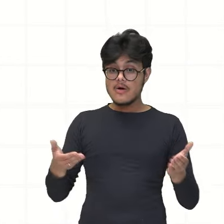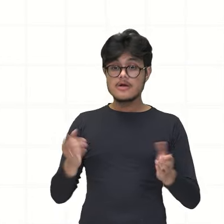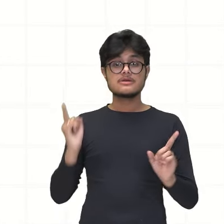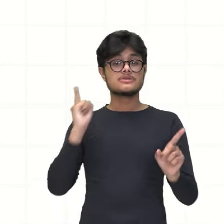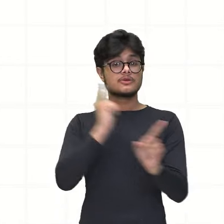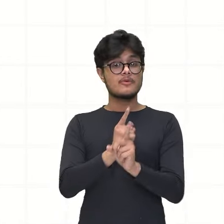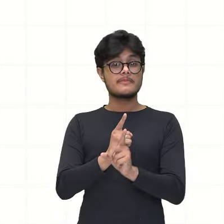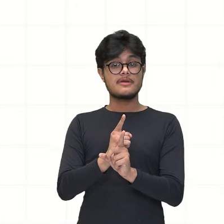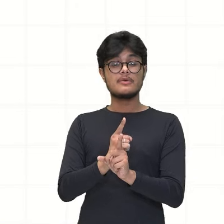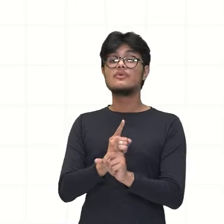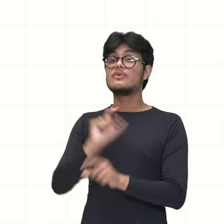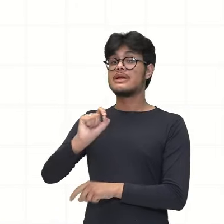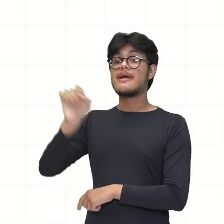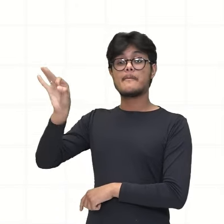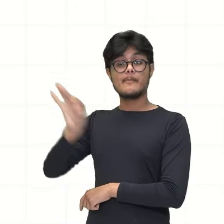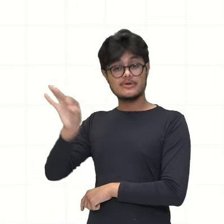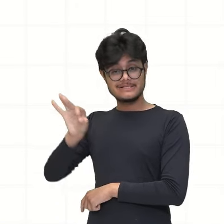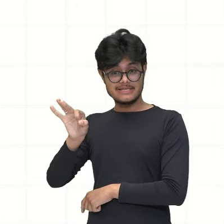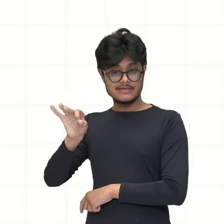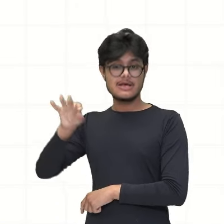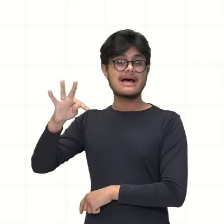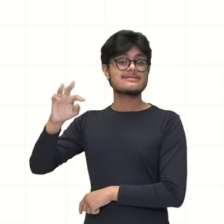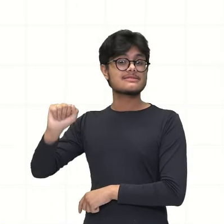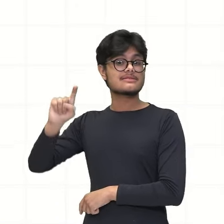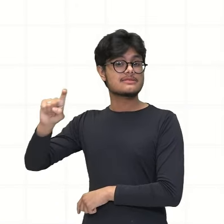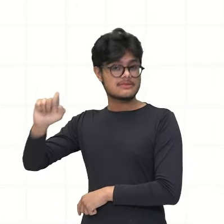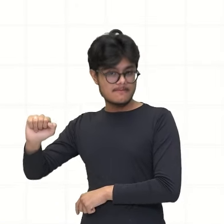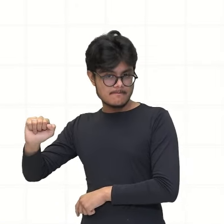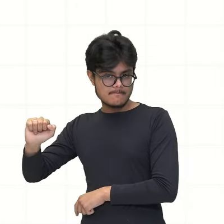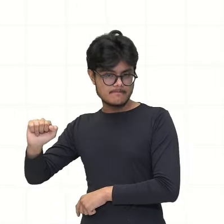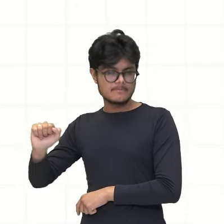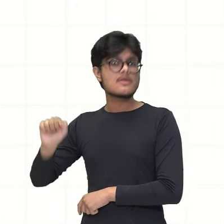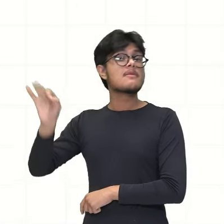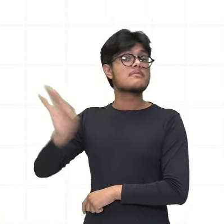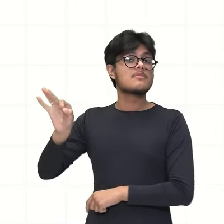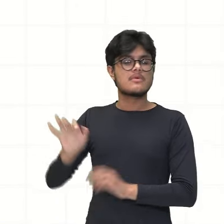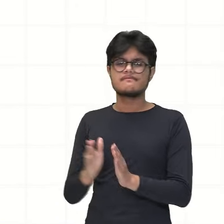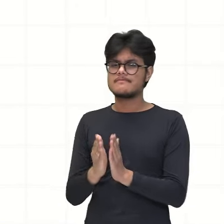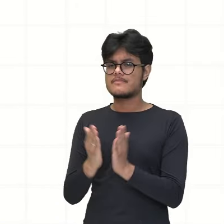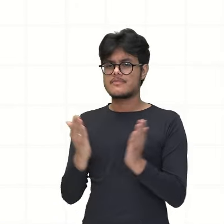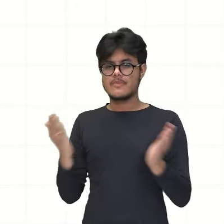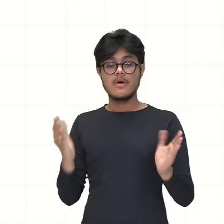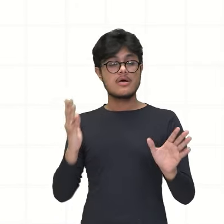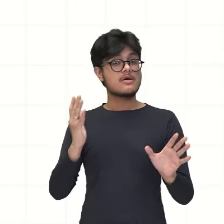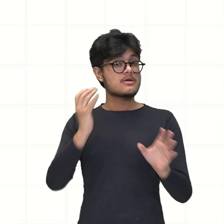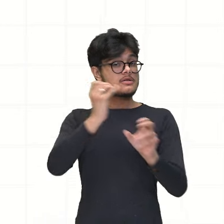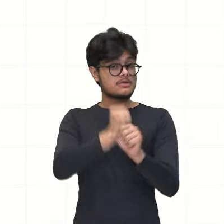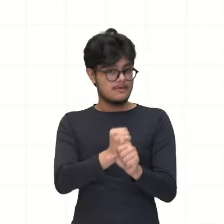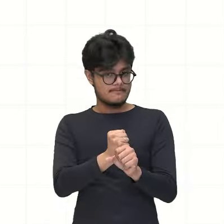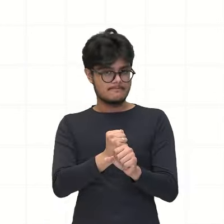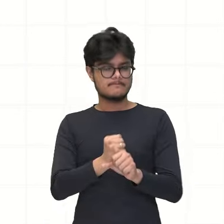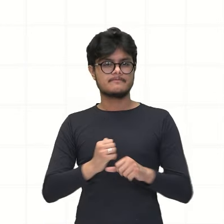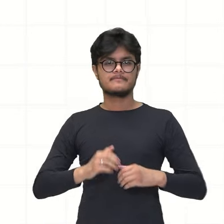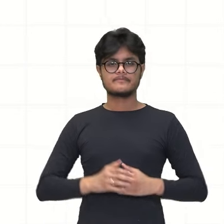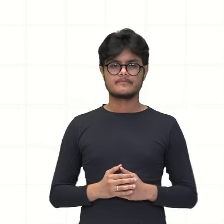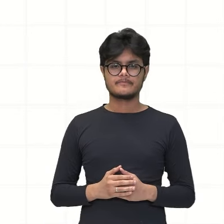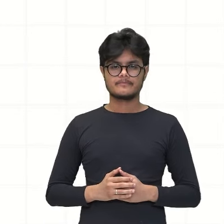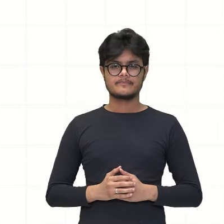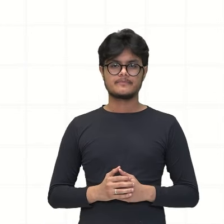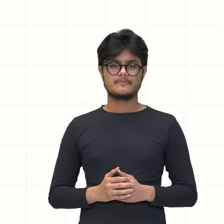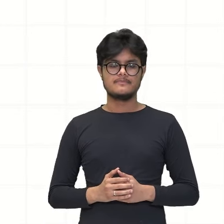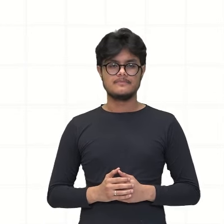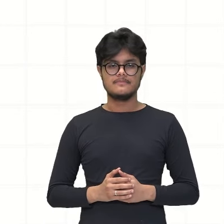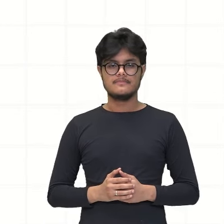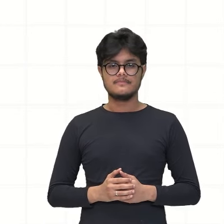vou calcular, né? Em seguida, calculamos o percentual de desconto em relação ao preço